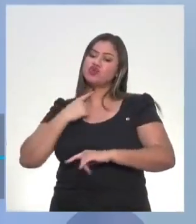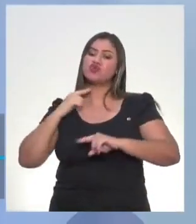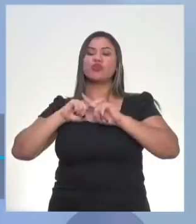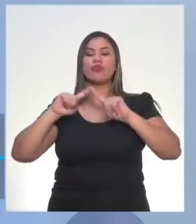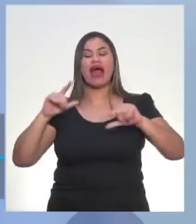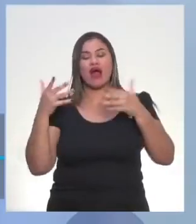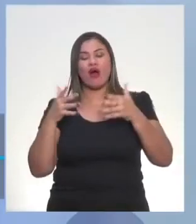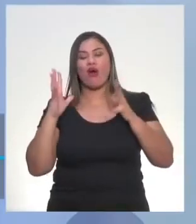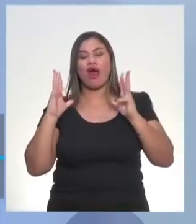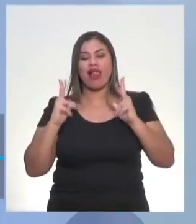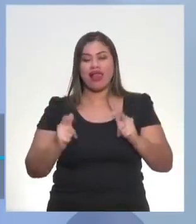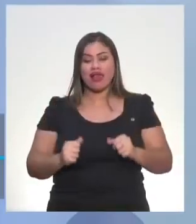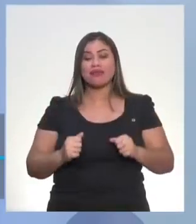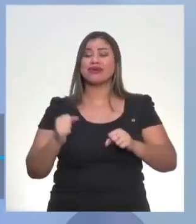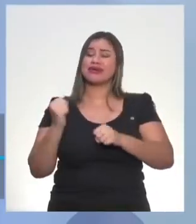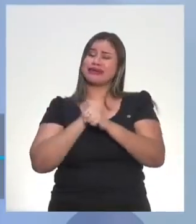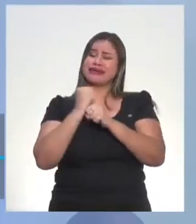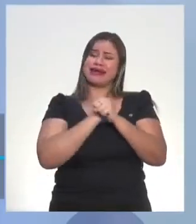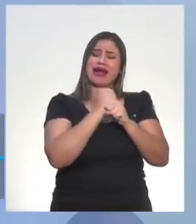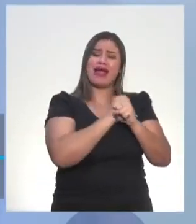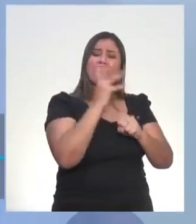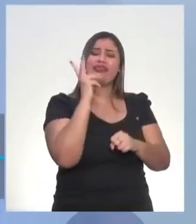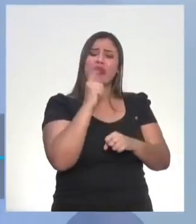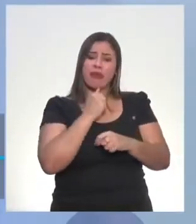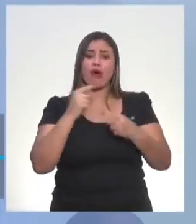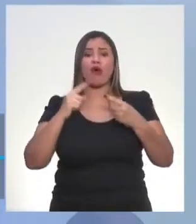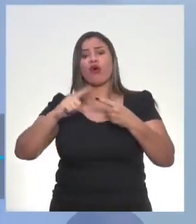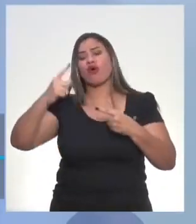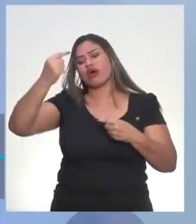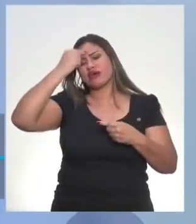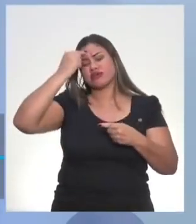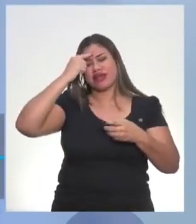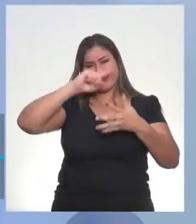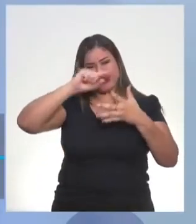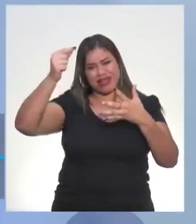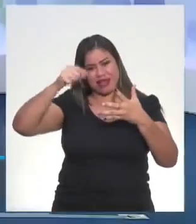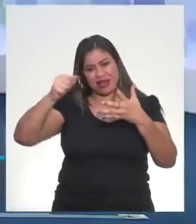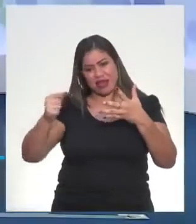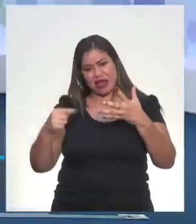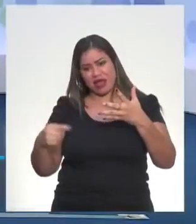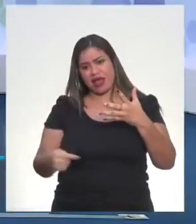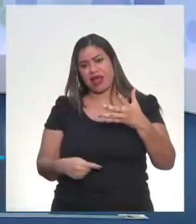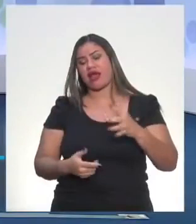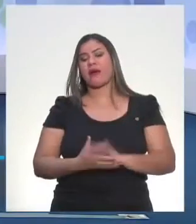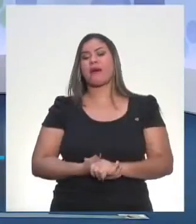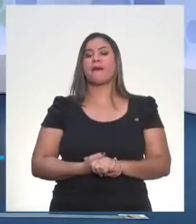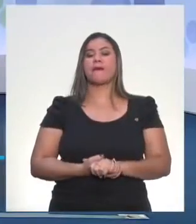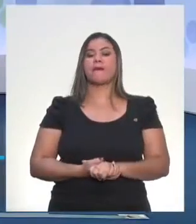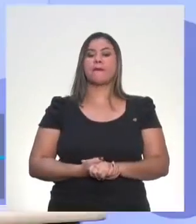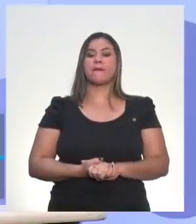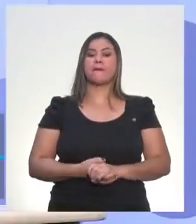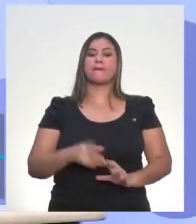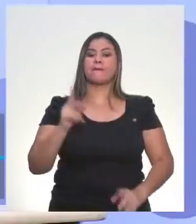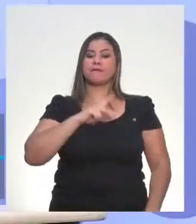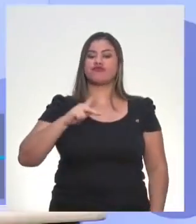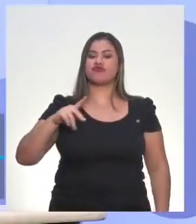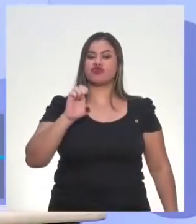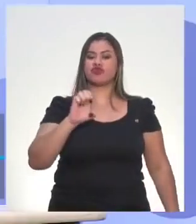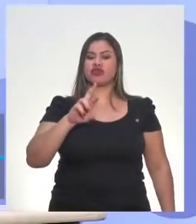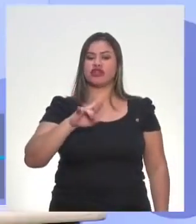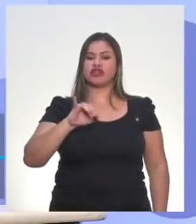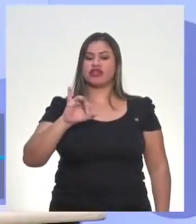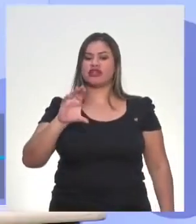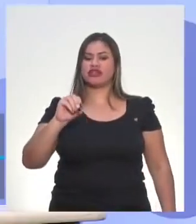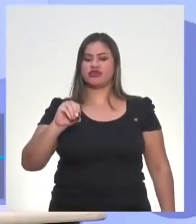anos, tem que ter conscientização, tem que ter todas essas etapas de atenuação. Esse foi o professor Érico.